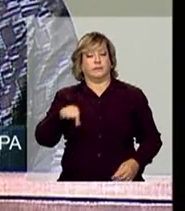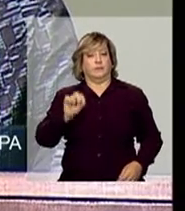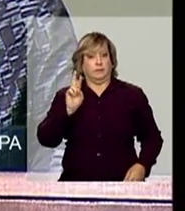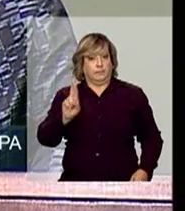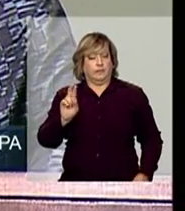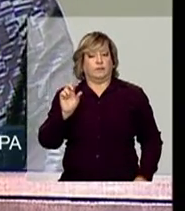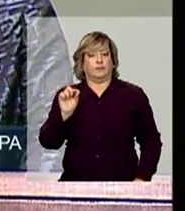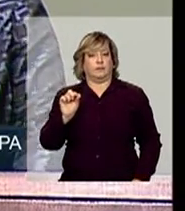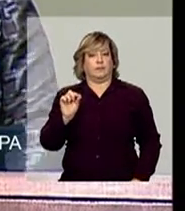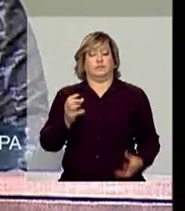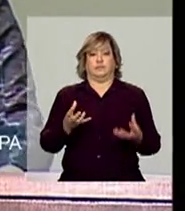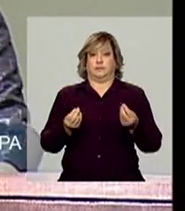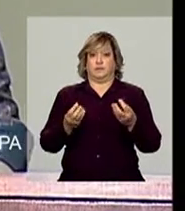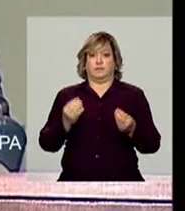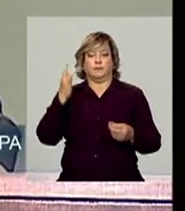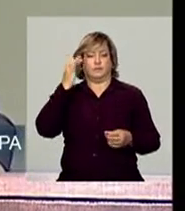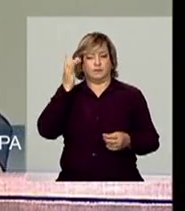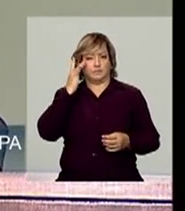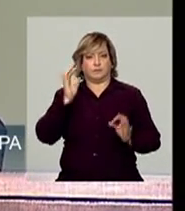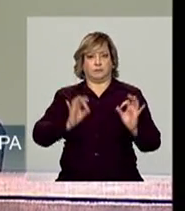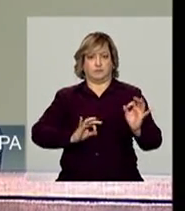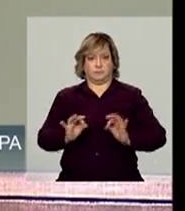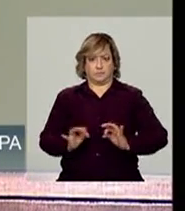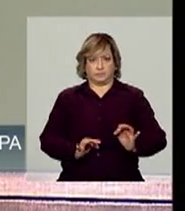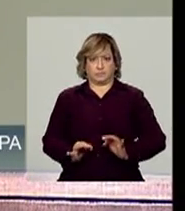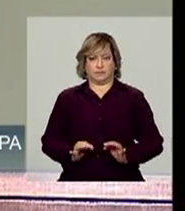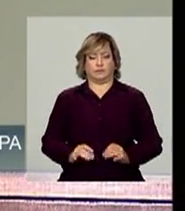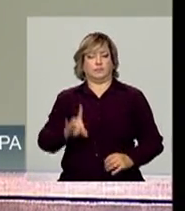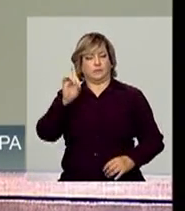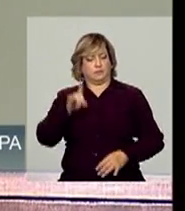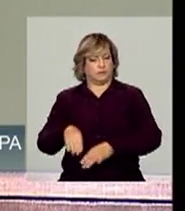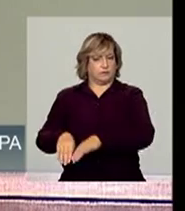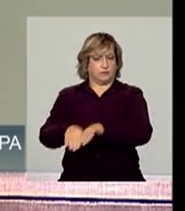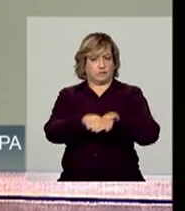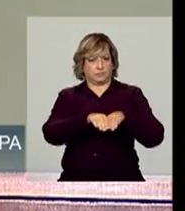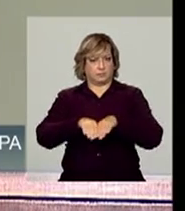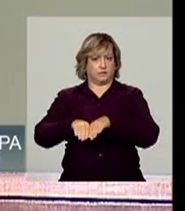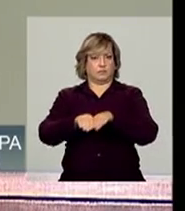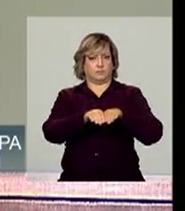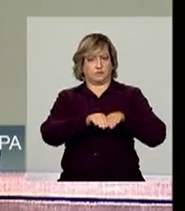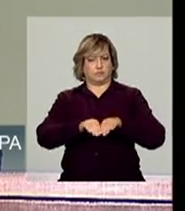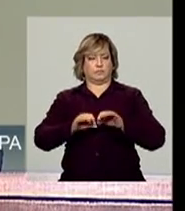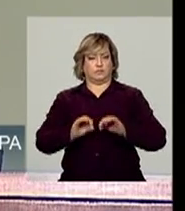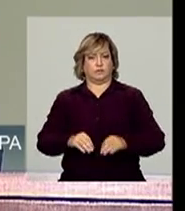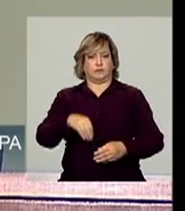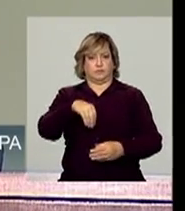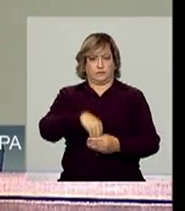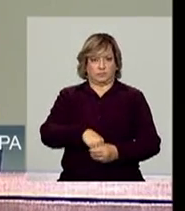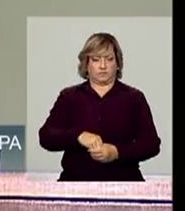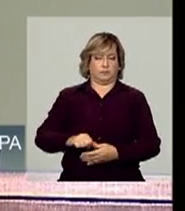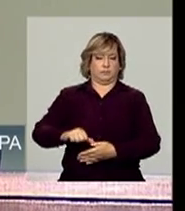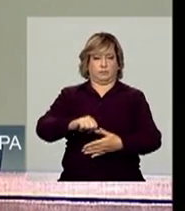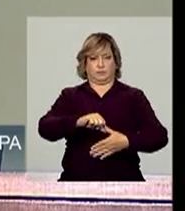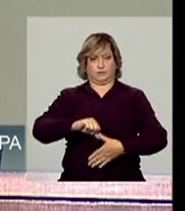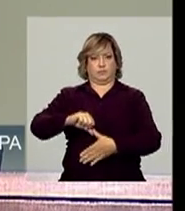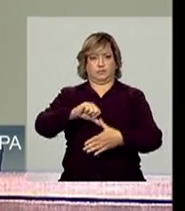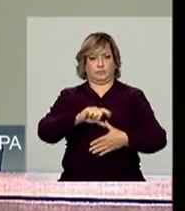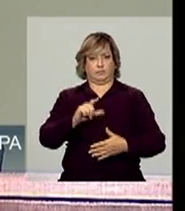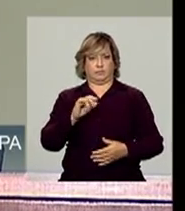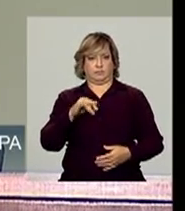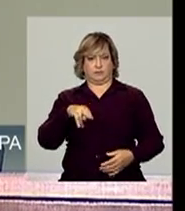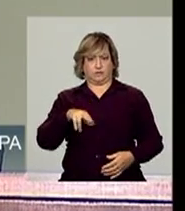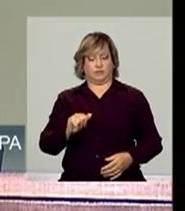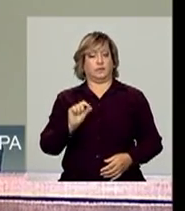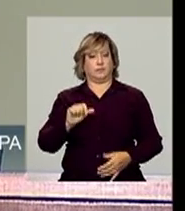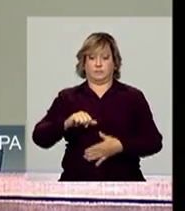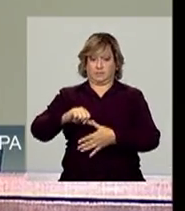extremamente equilibrado, democrático e estabilizador na América Latina, aliás, na